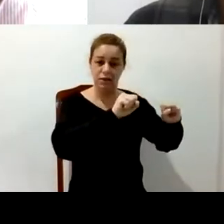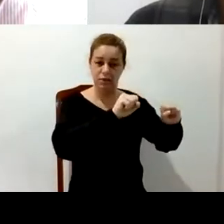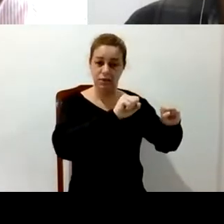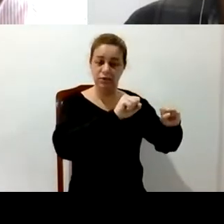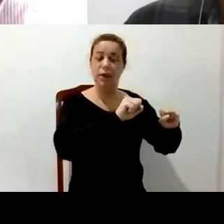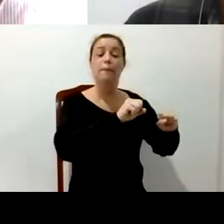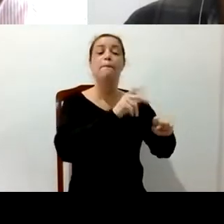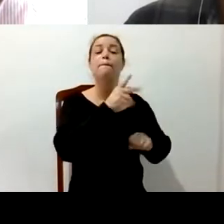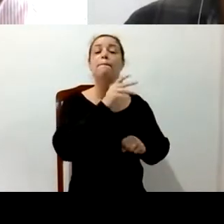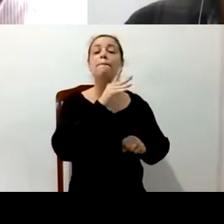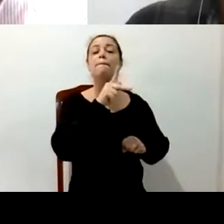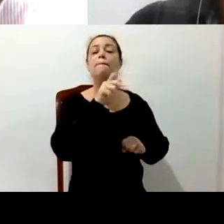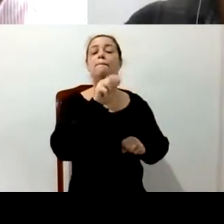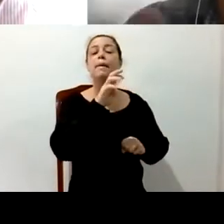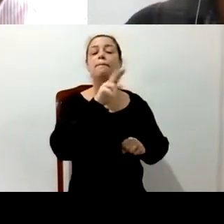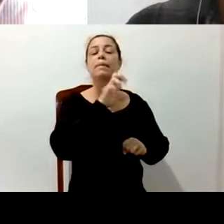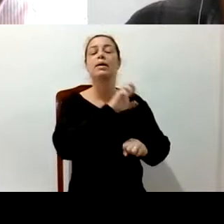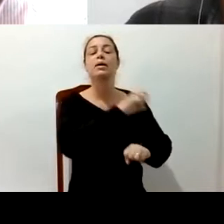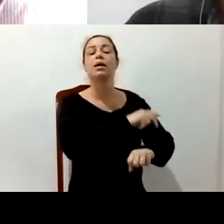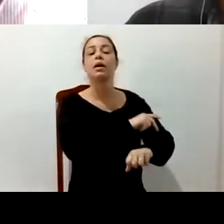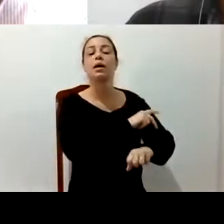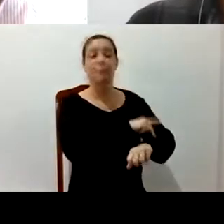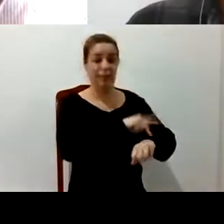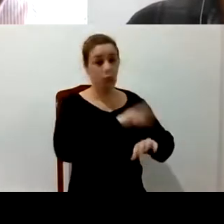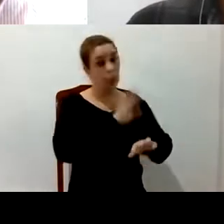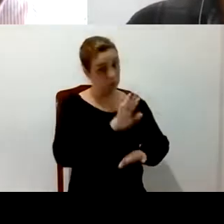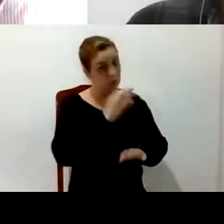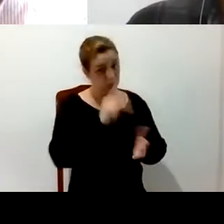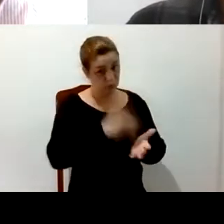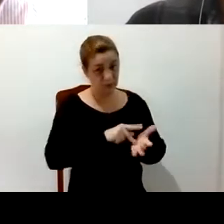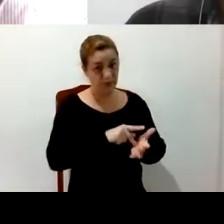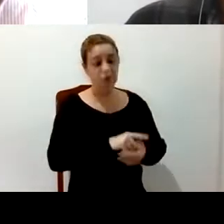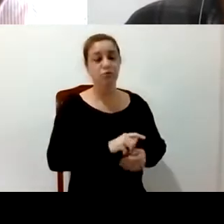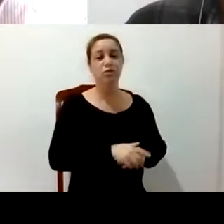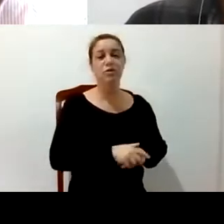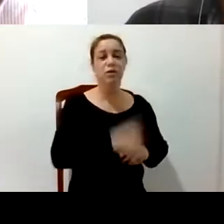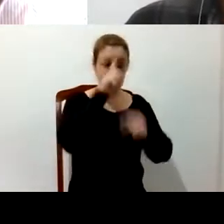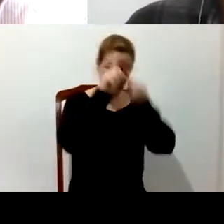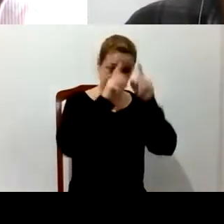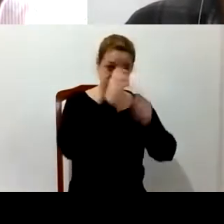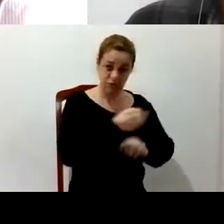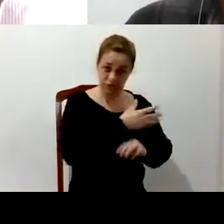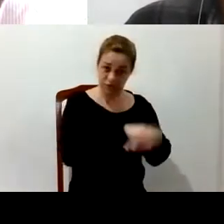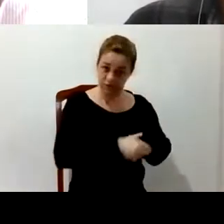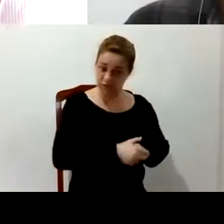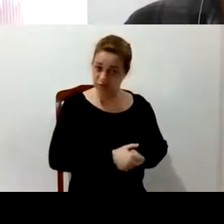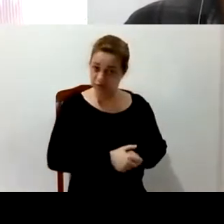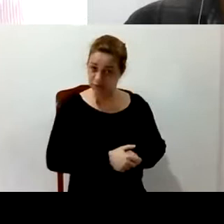Pedagogo, né? Desenvolver a linguagem logo, né, que depois ganhou aquela dimensão toda. Isso, enfim, né? Isso.